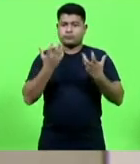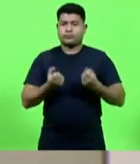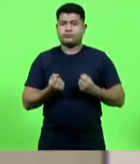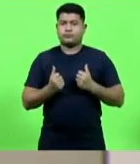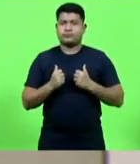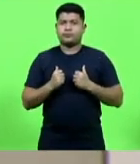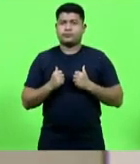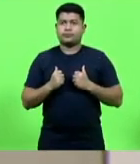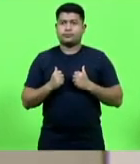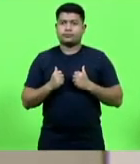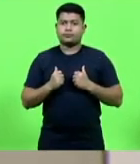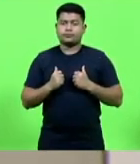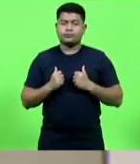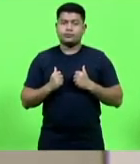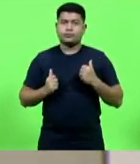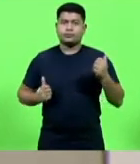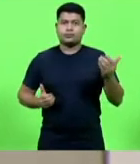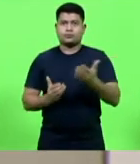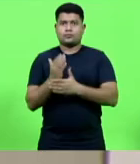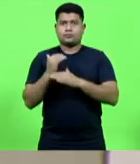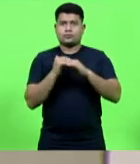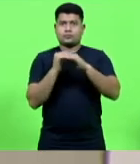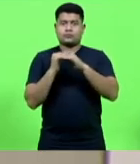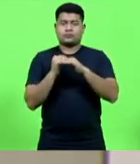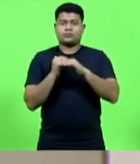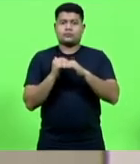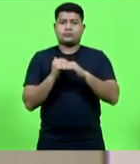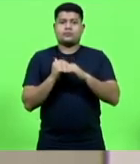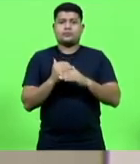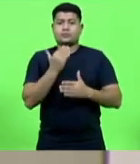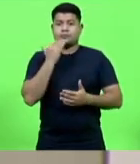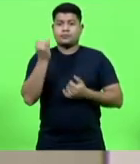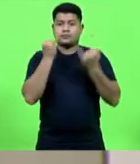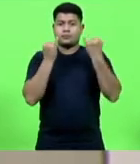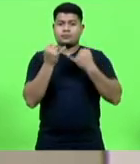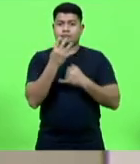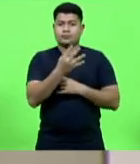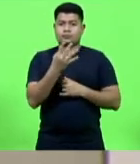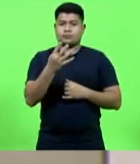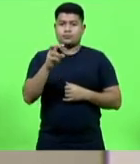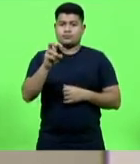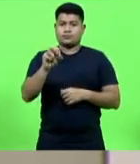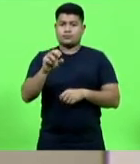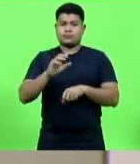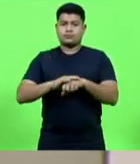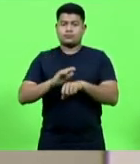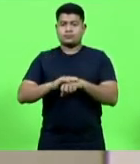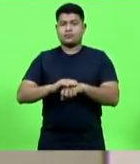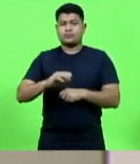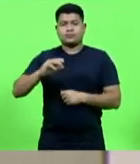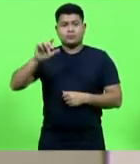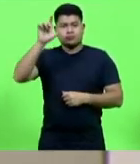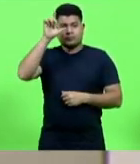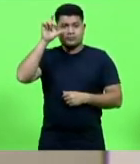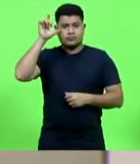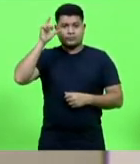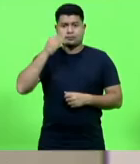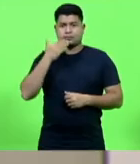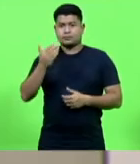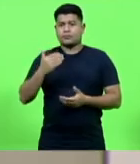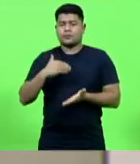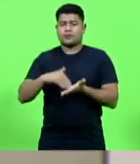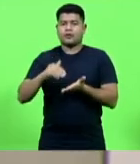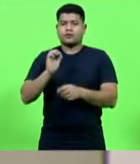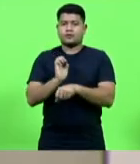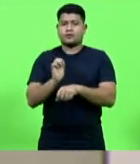aprovam, permaneçam como se encontram, aprovado por unanimidade. Pedindo informação 450, autor deputado Lercio Schuster, solicitando ao secretário do